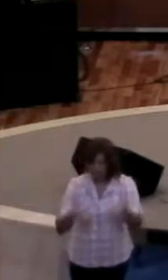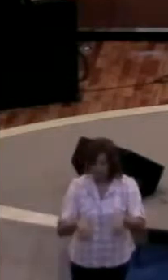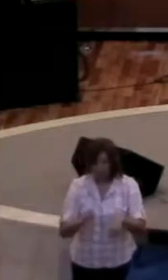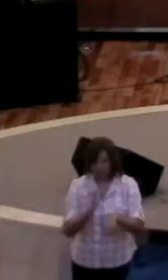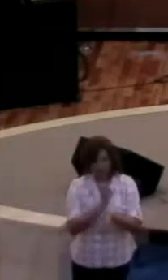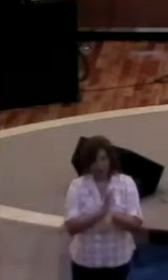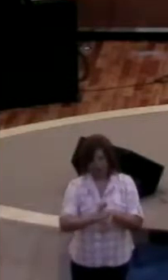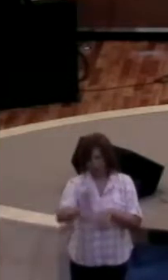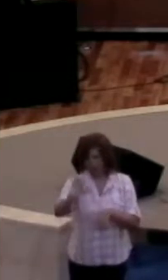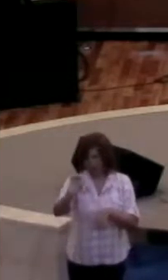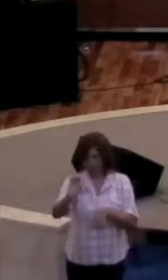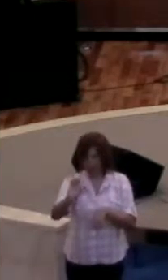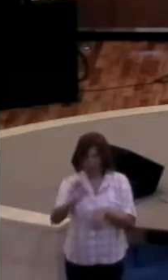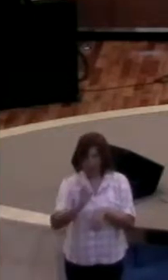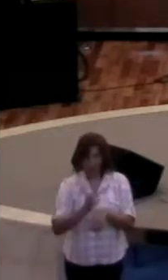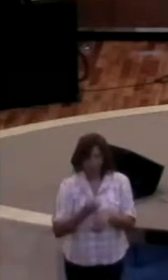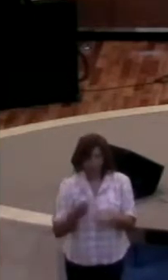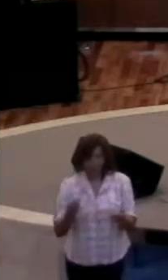pé.